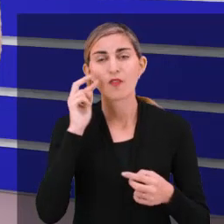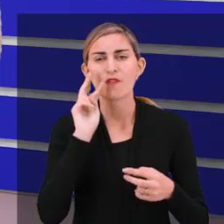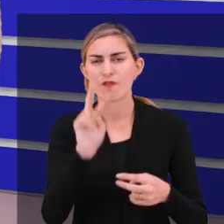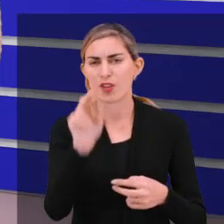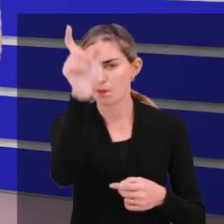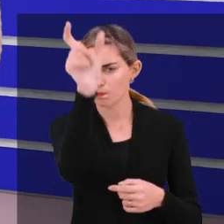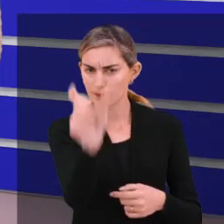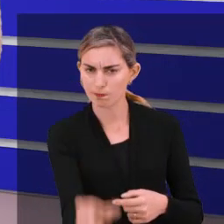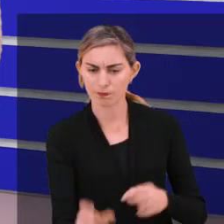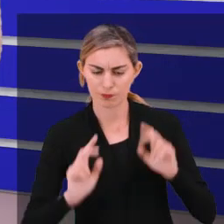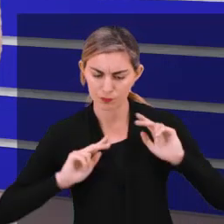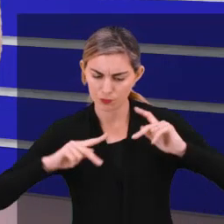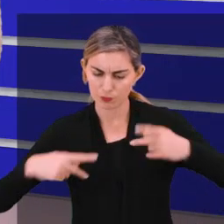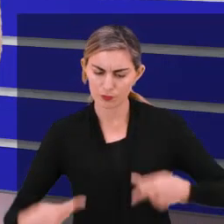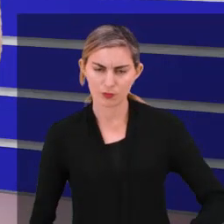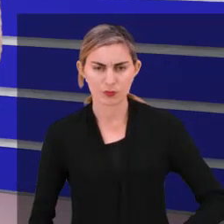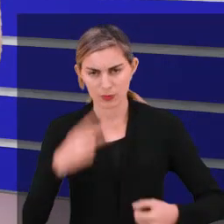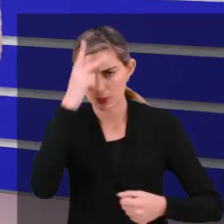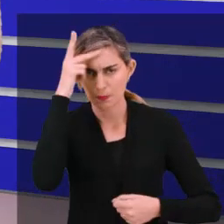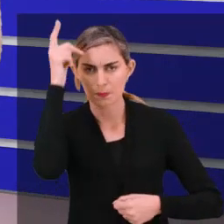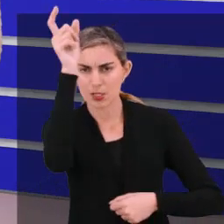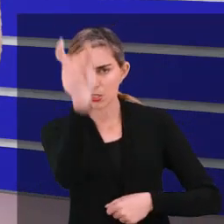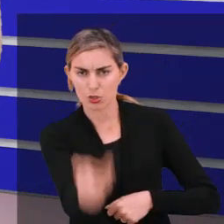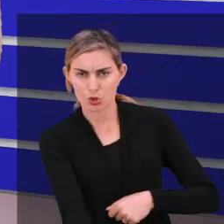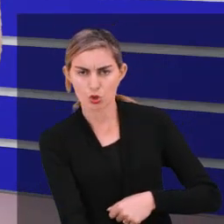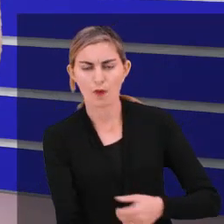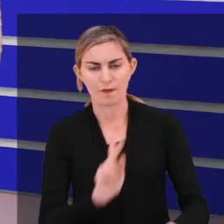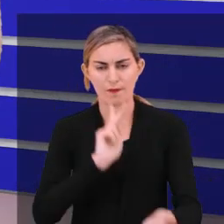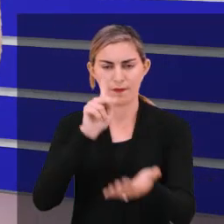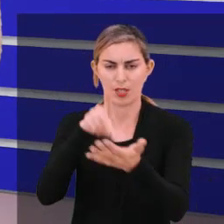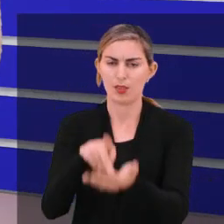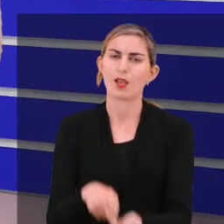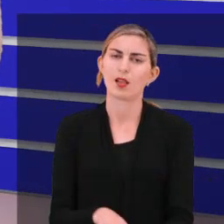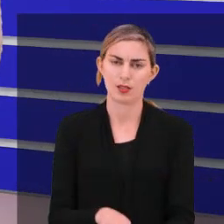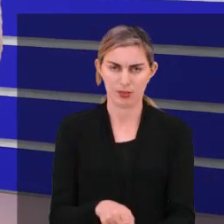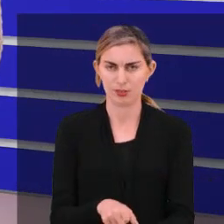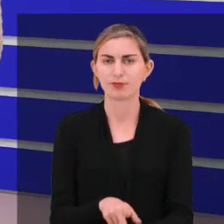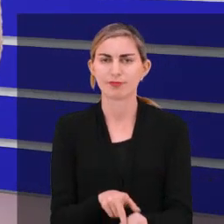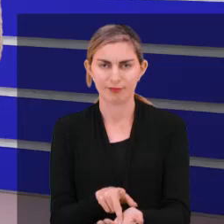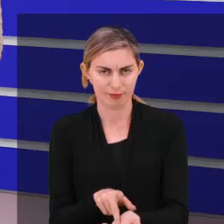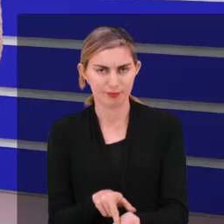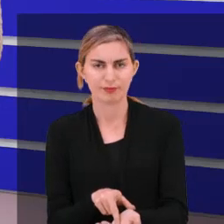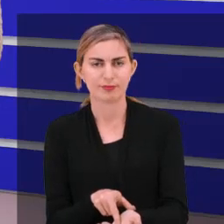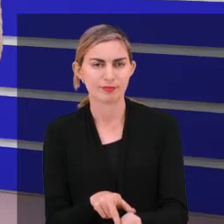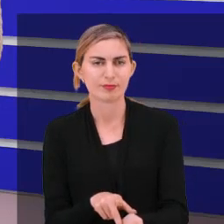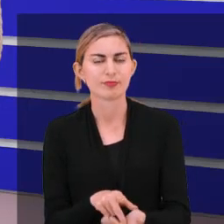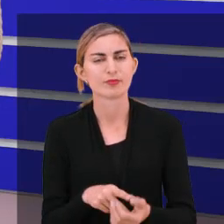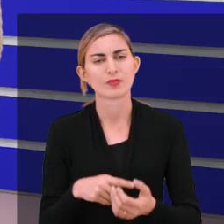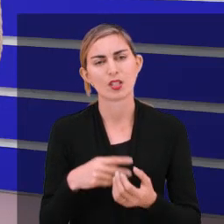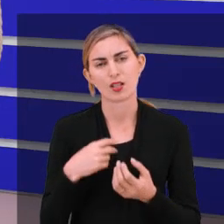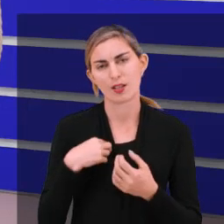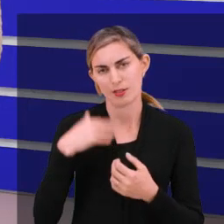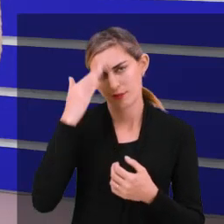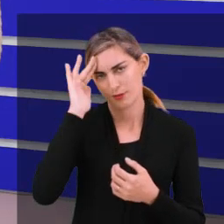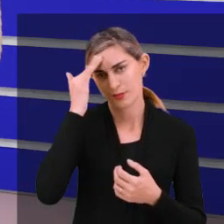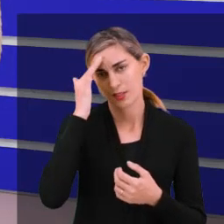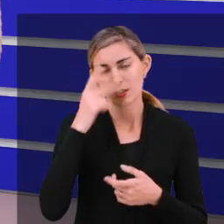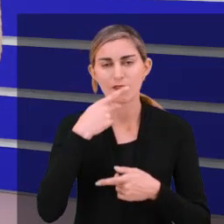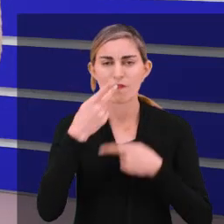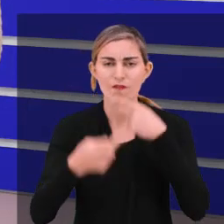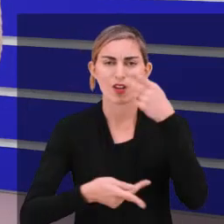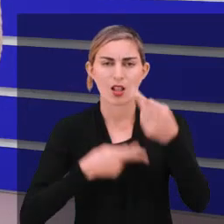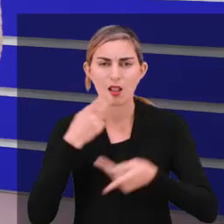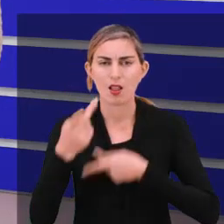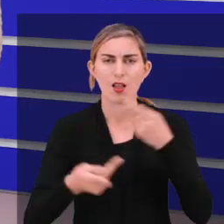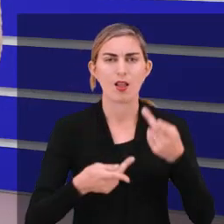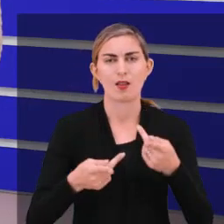verdadeiramente o indivíduo, a pessoa, né? Compreender verdadeiramente, né? E falar,